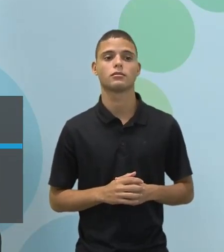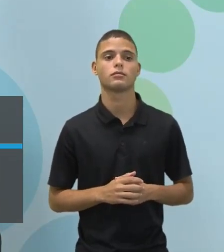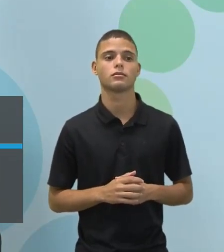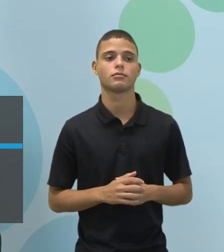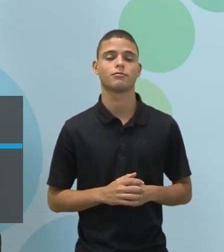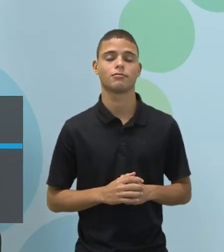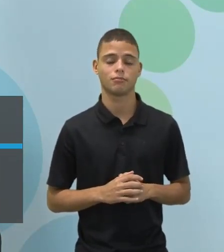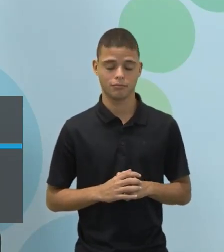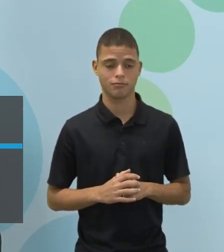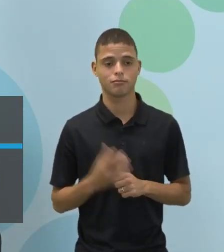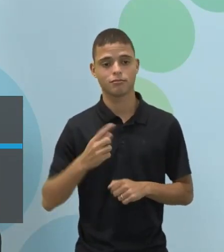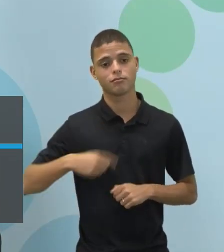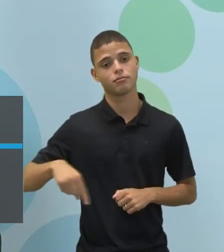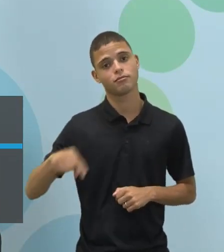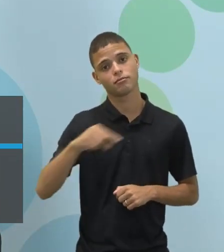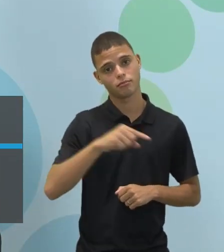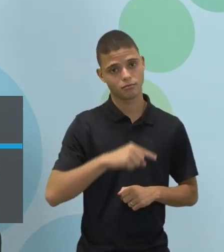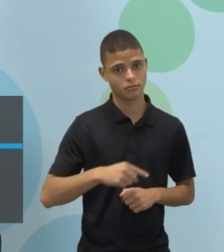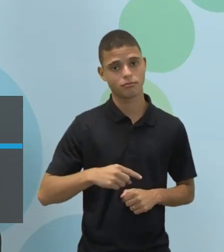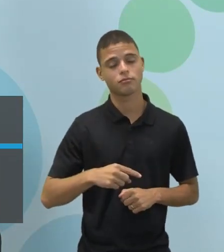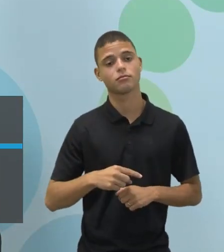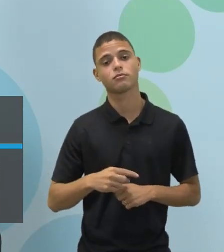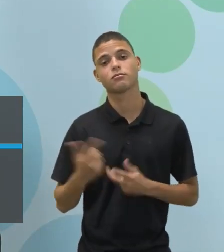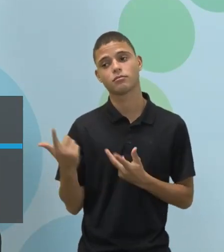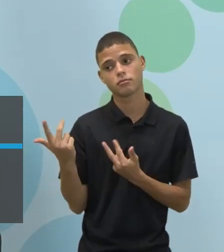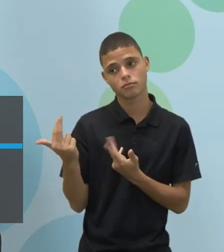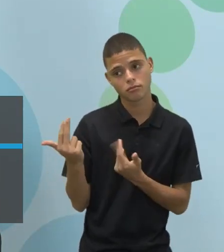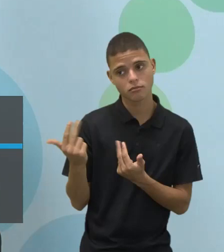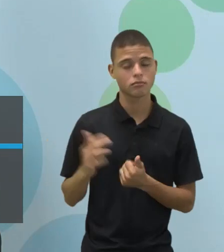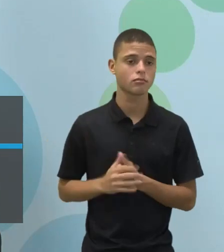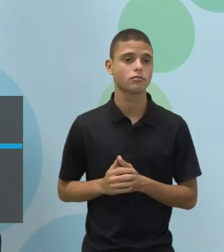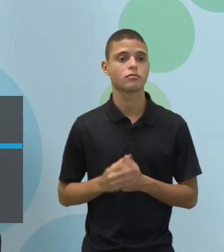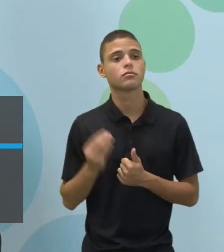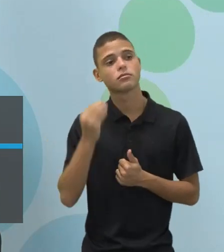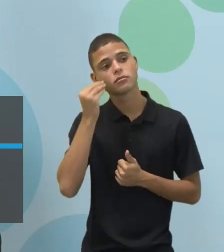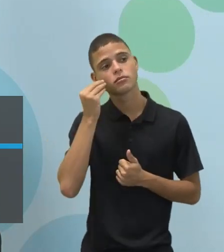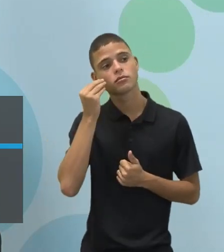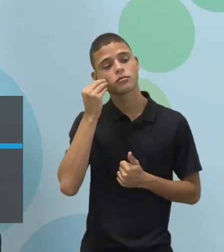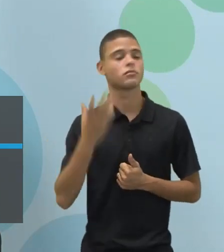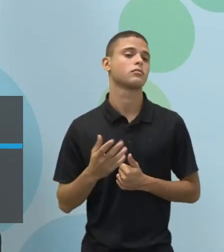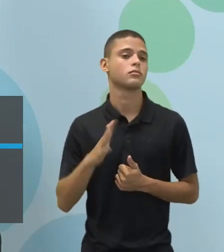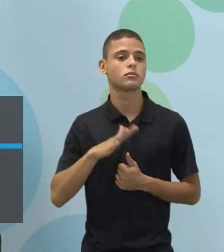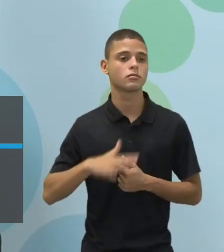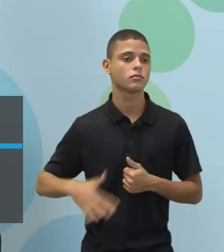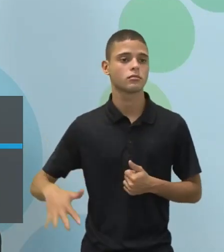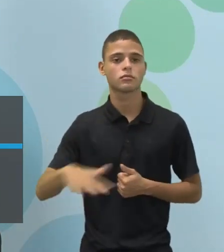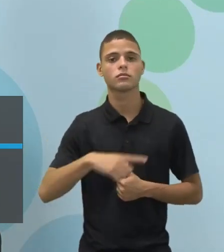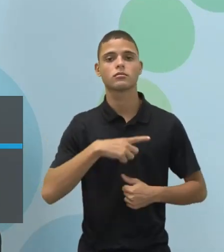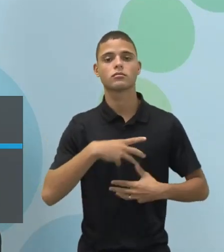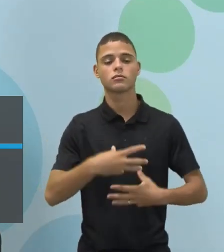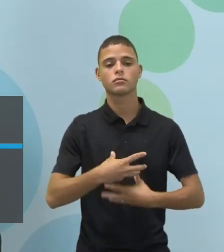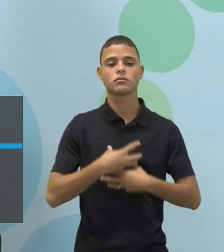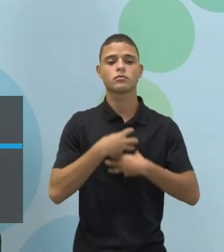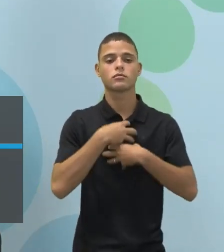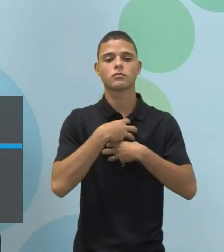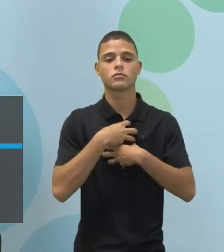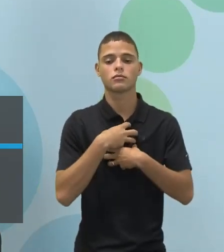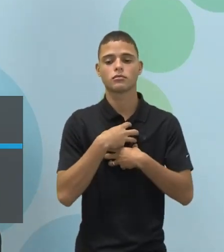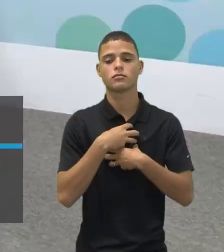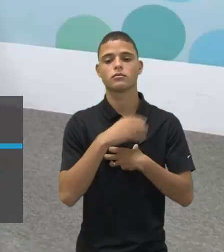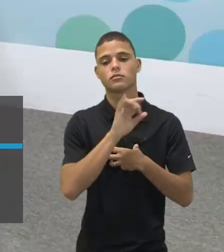condição de vocês, tentando aí fazer com que tudo isso tenha um sentido para o